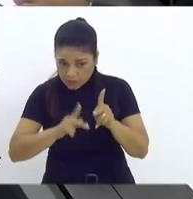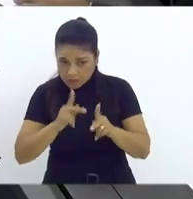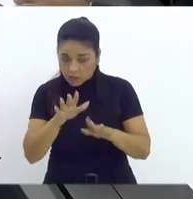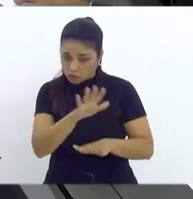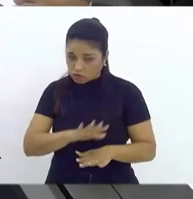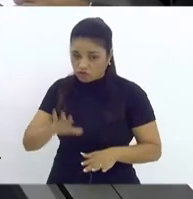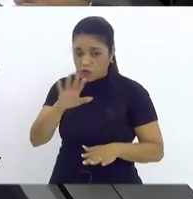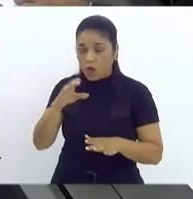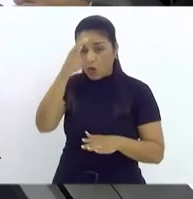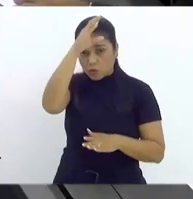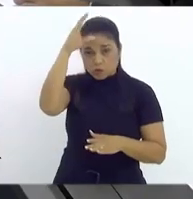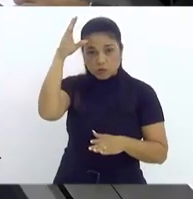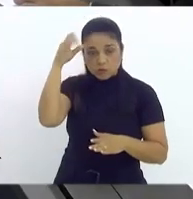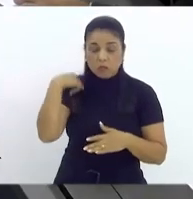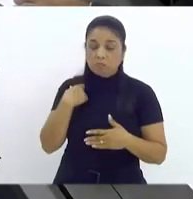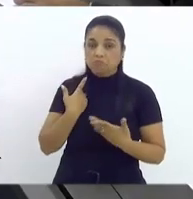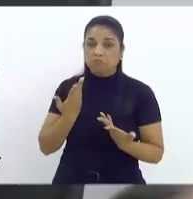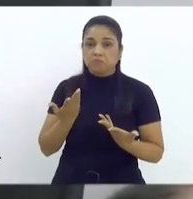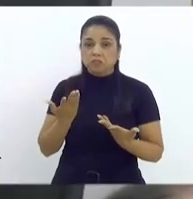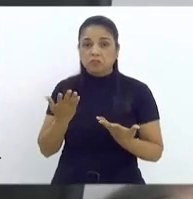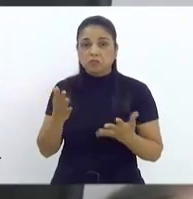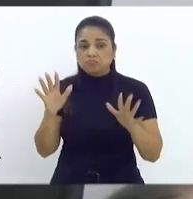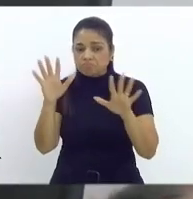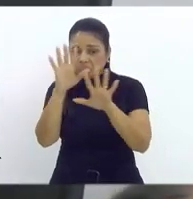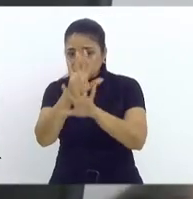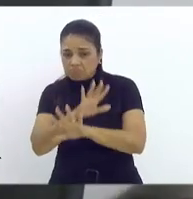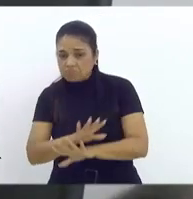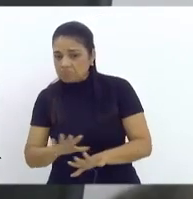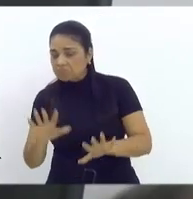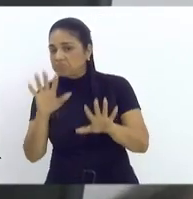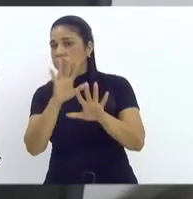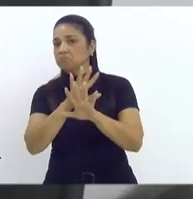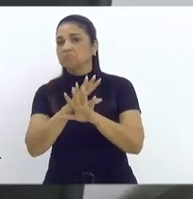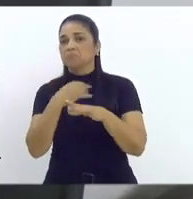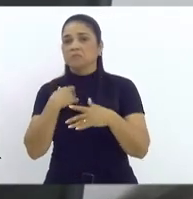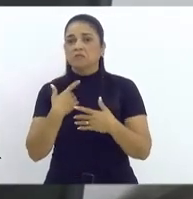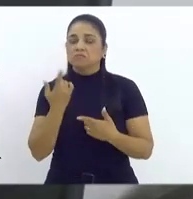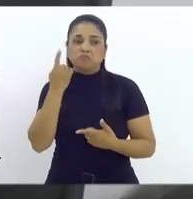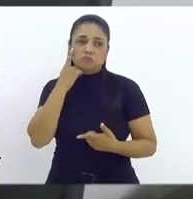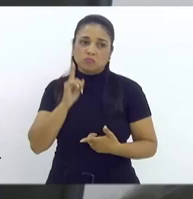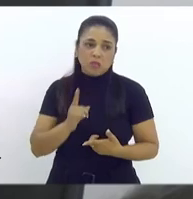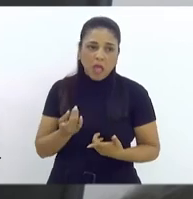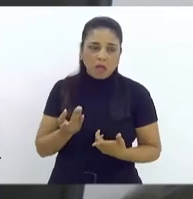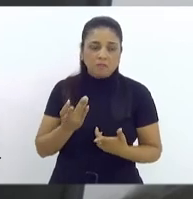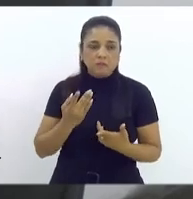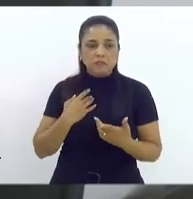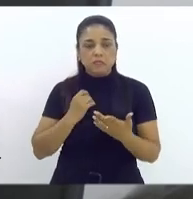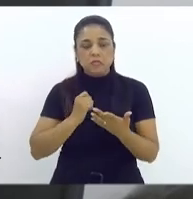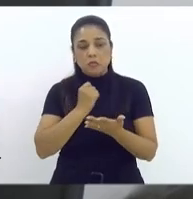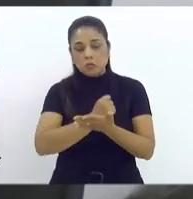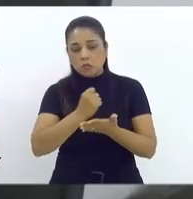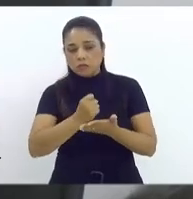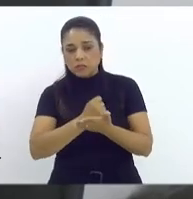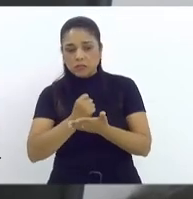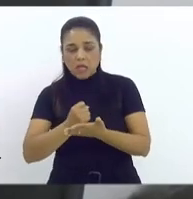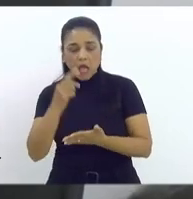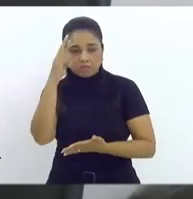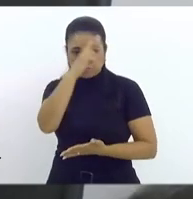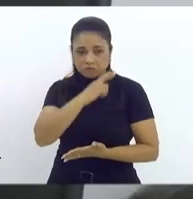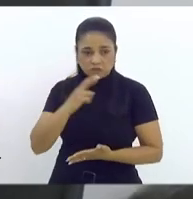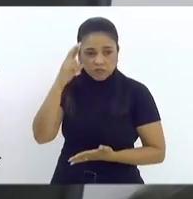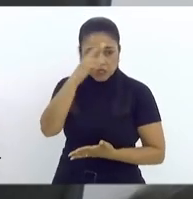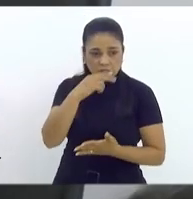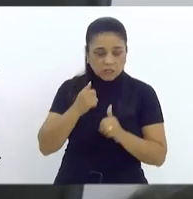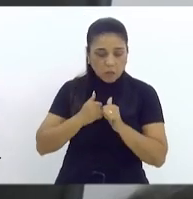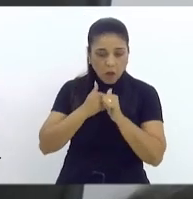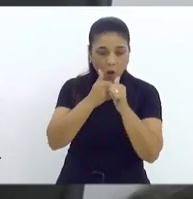para o consumidor abstratos, porque a gente não tem, salvo se alguém contratar uma perícia para acompanhar, eu não sei nem se seria